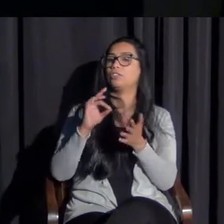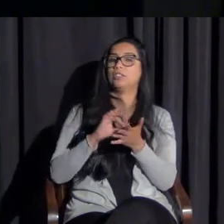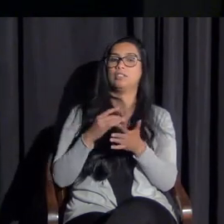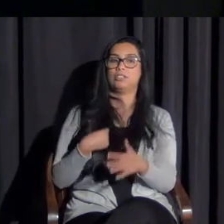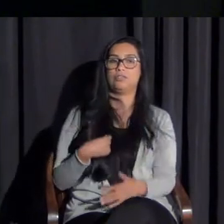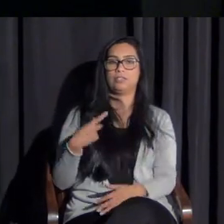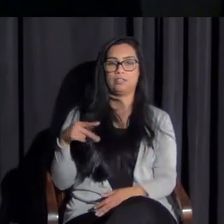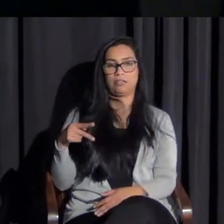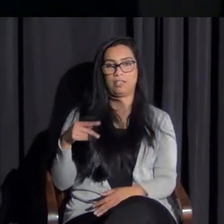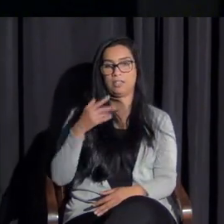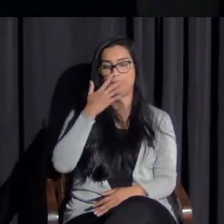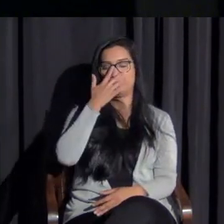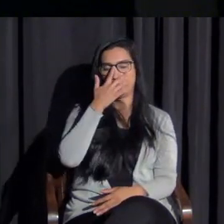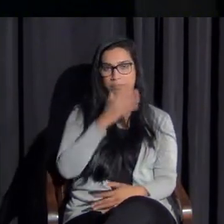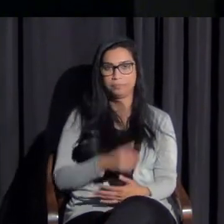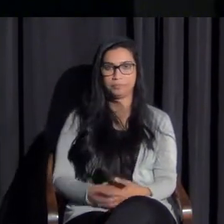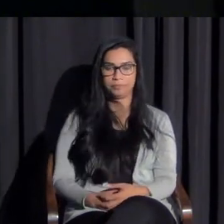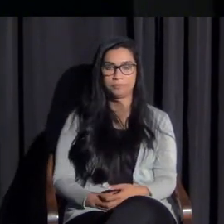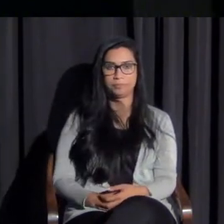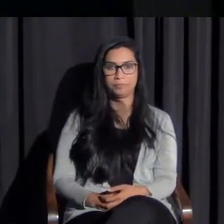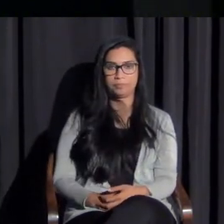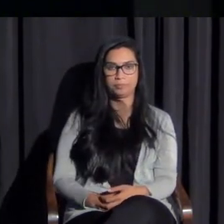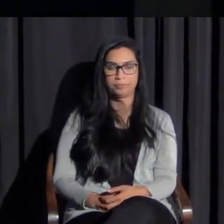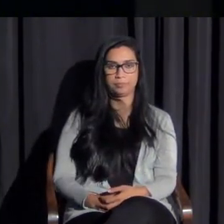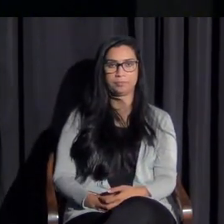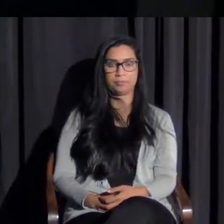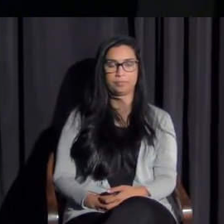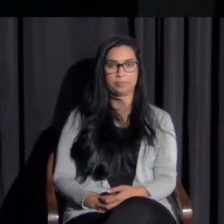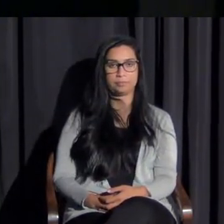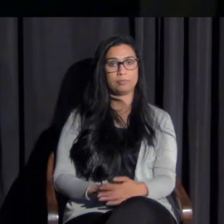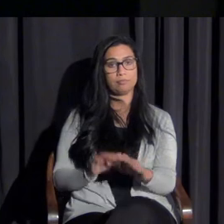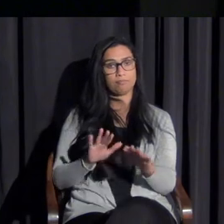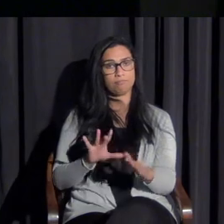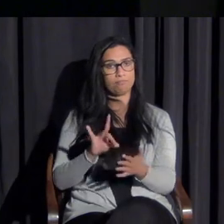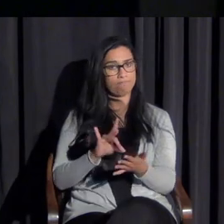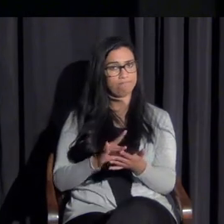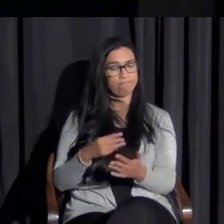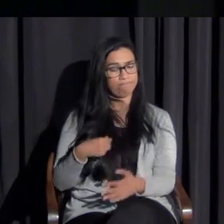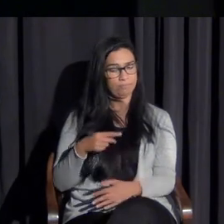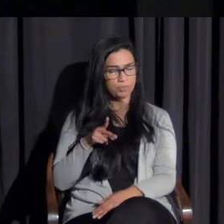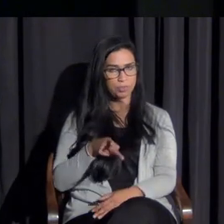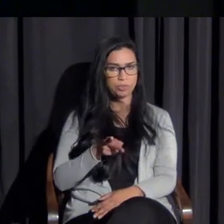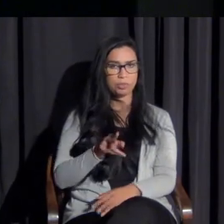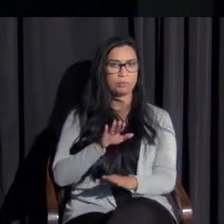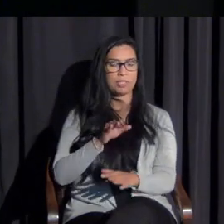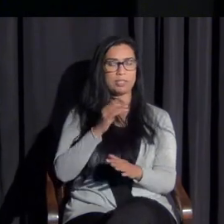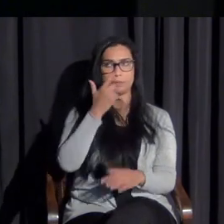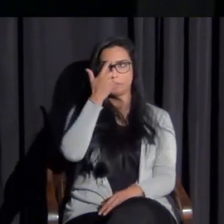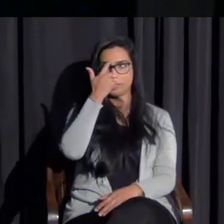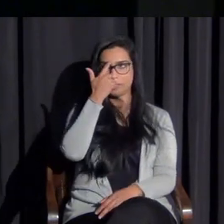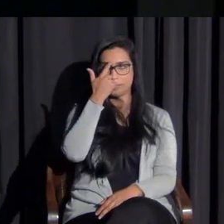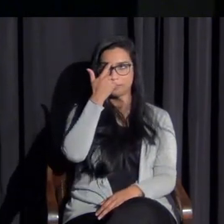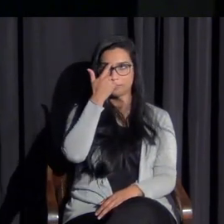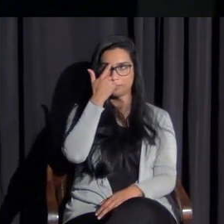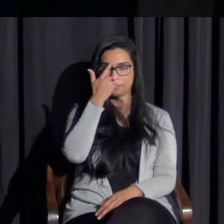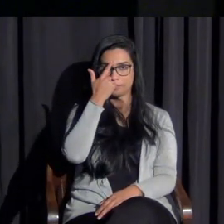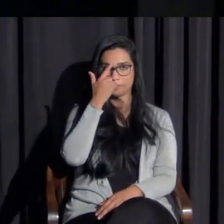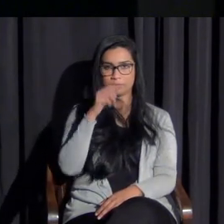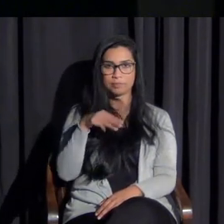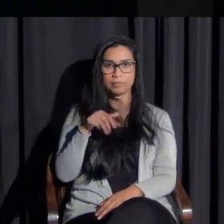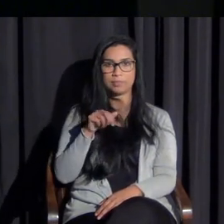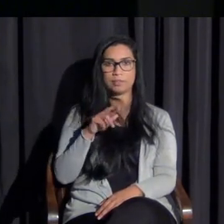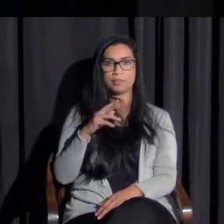pelo menos durante alguns instantes, né? Fiquei pensando nessas questões quando a Márcia também coloca,